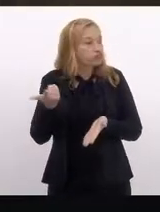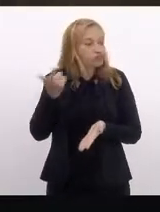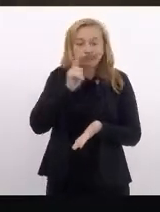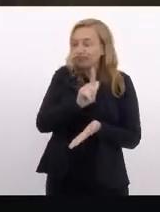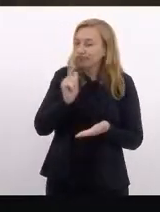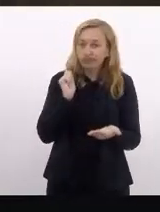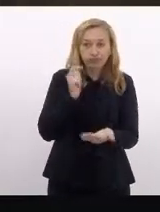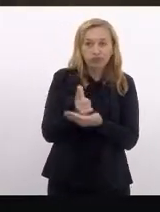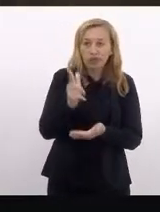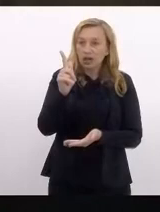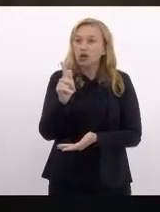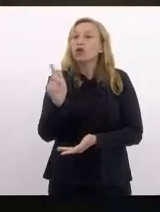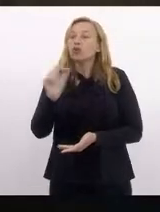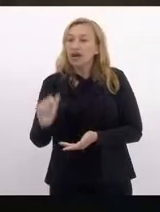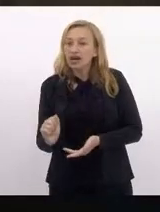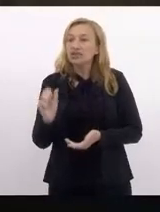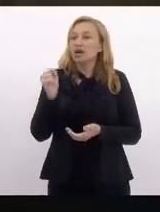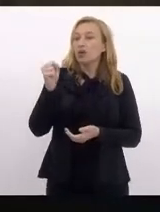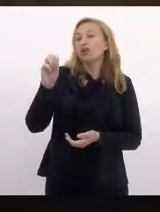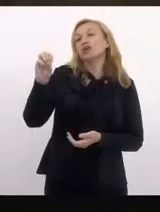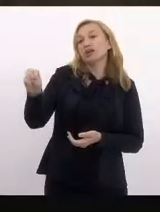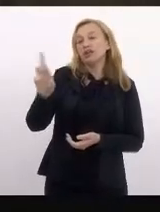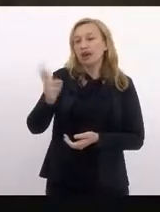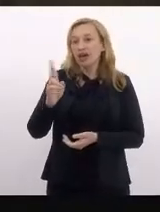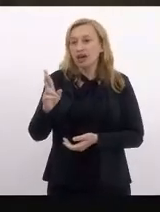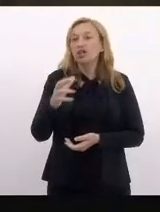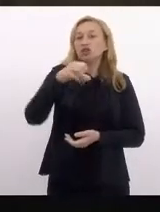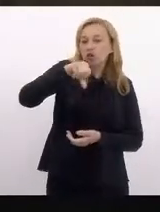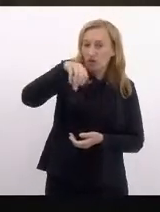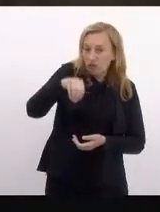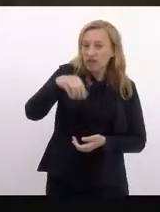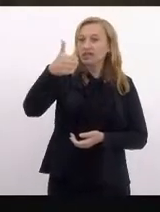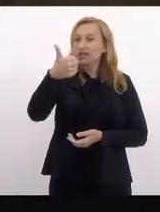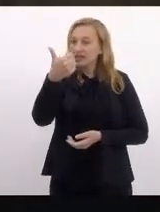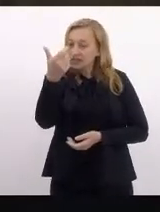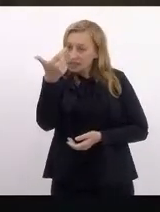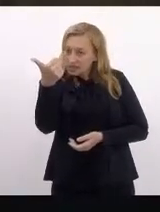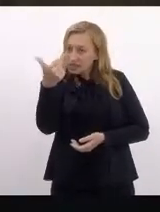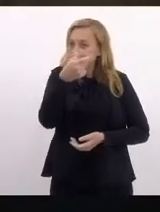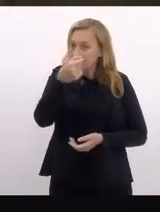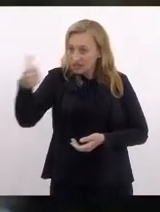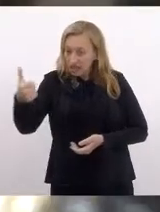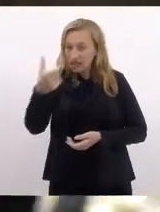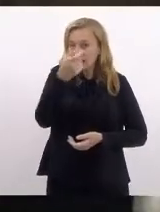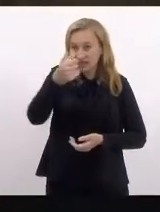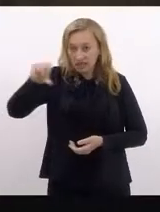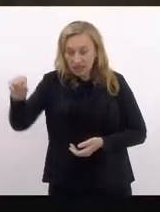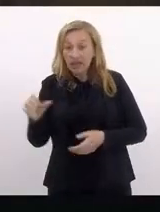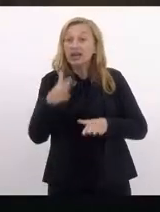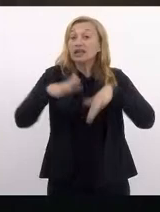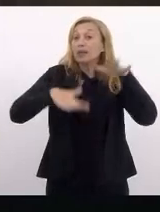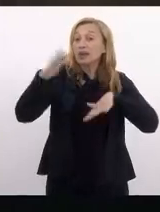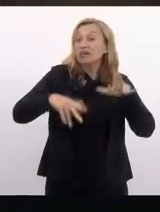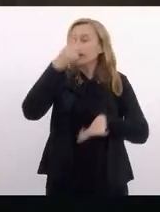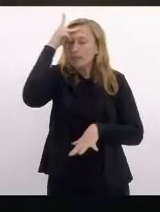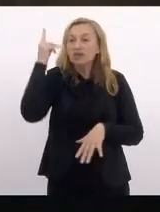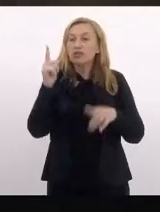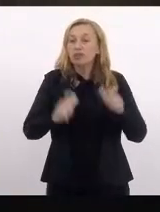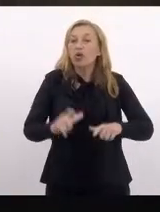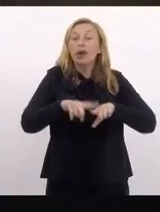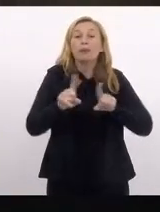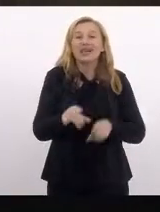consegue comprar um gás r$ 80 o gás hoje Tá 90 100 110 dependendo da localidade que o cidadão mora